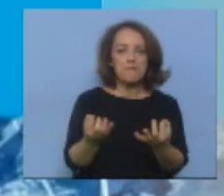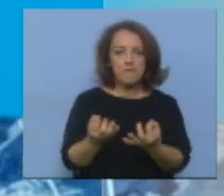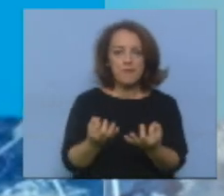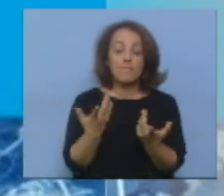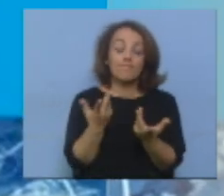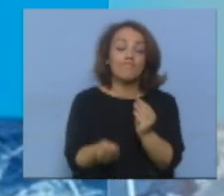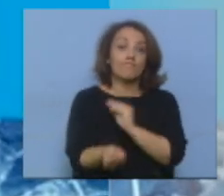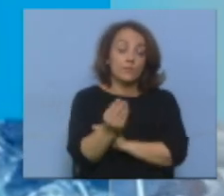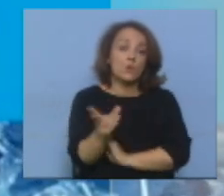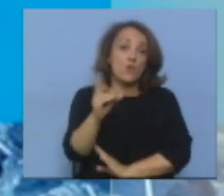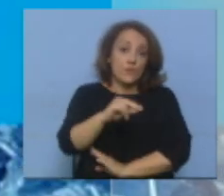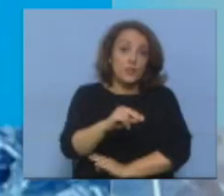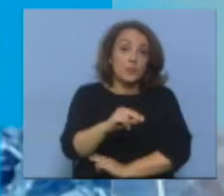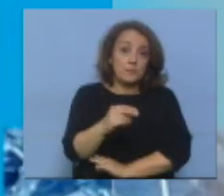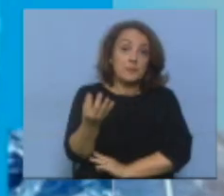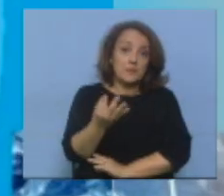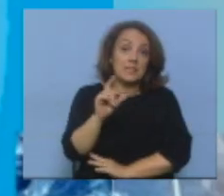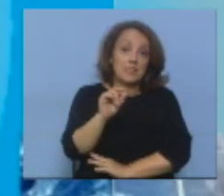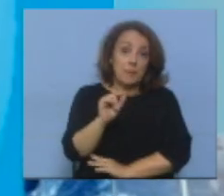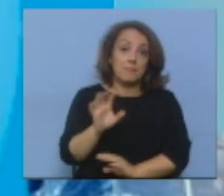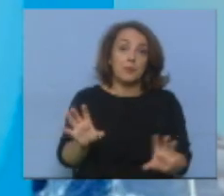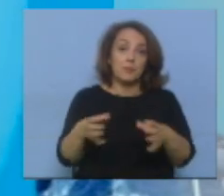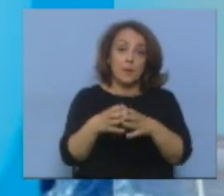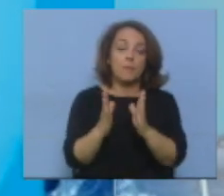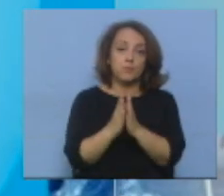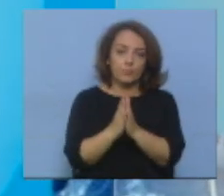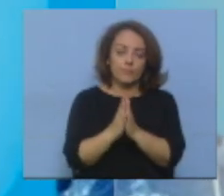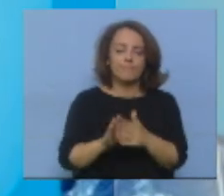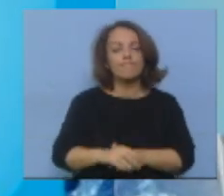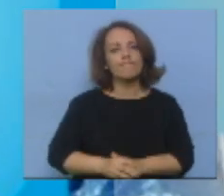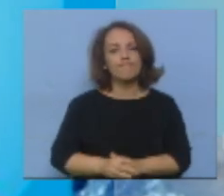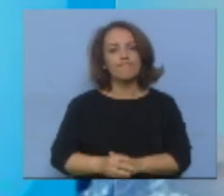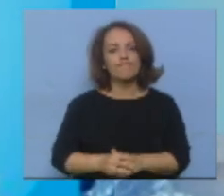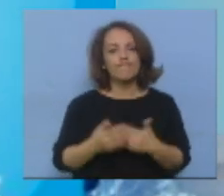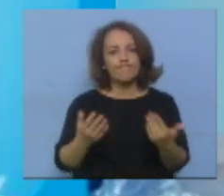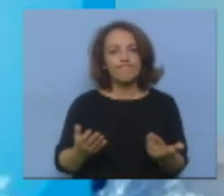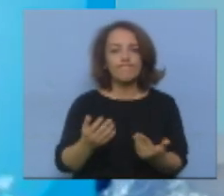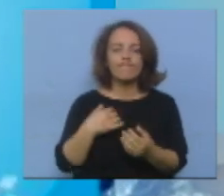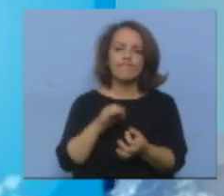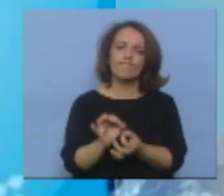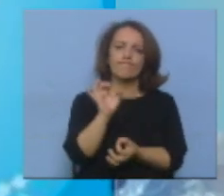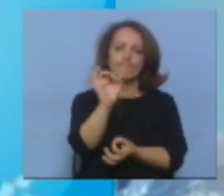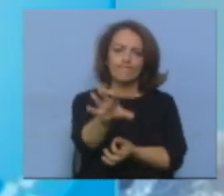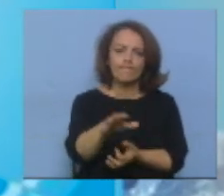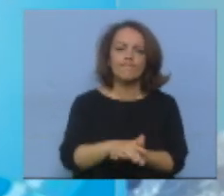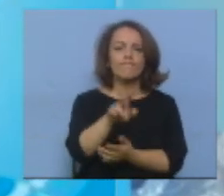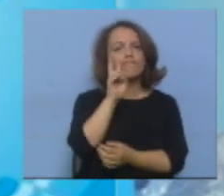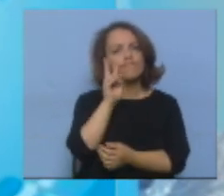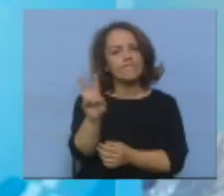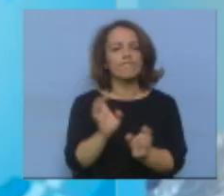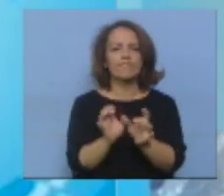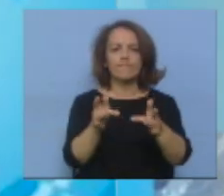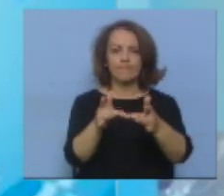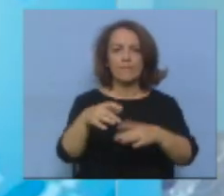são novas também para as comunidades paroquiais. E deixo uma sugestão, passe pelo portal da